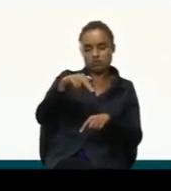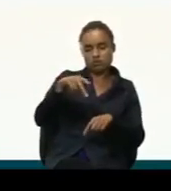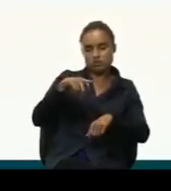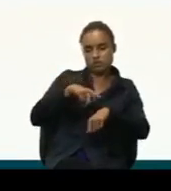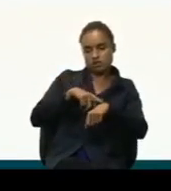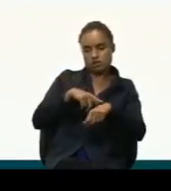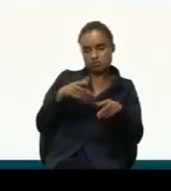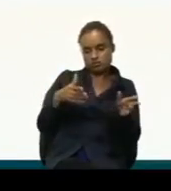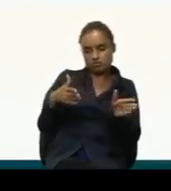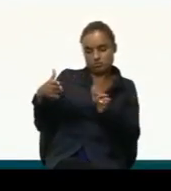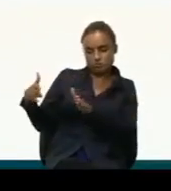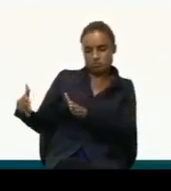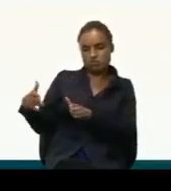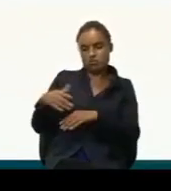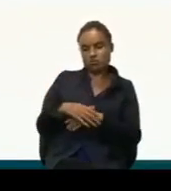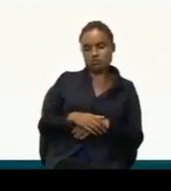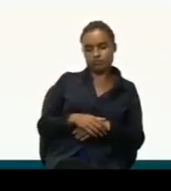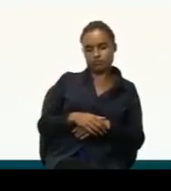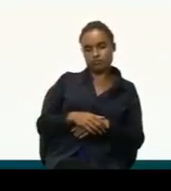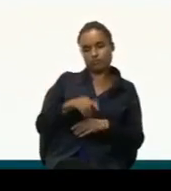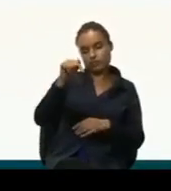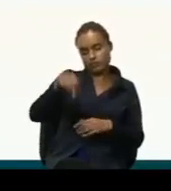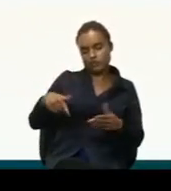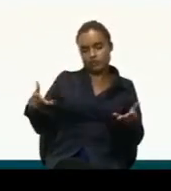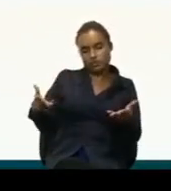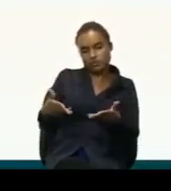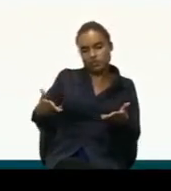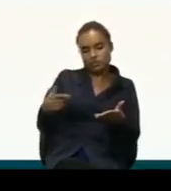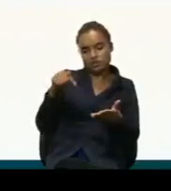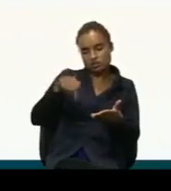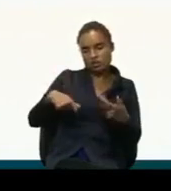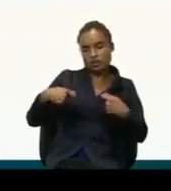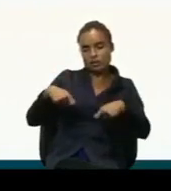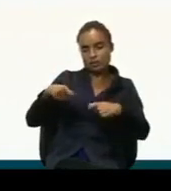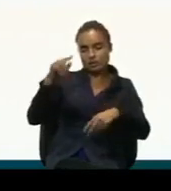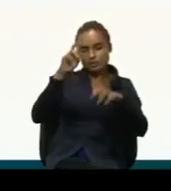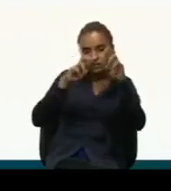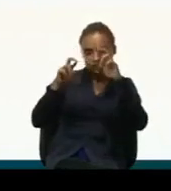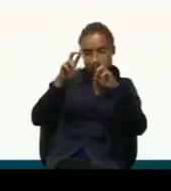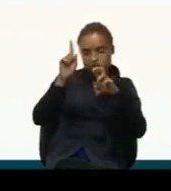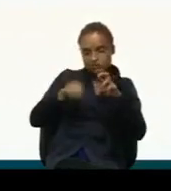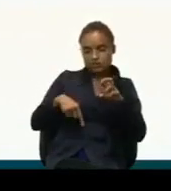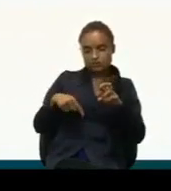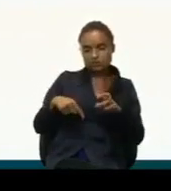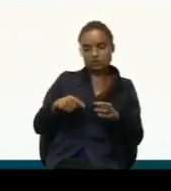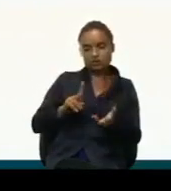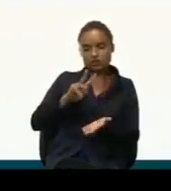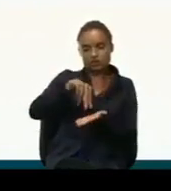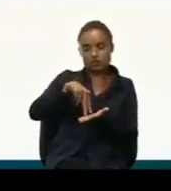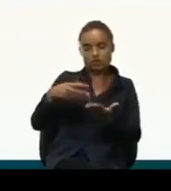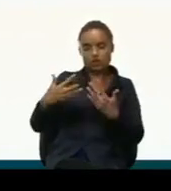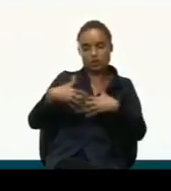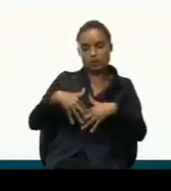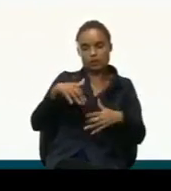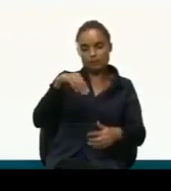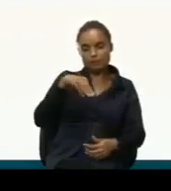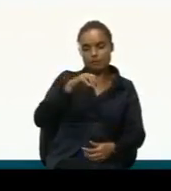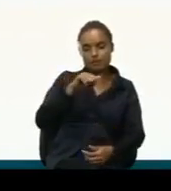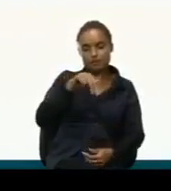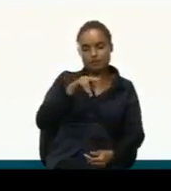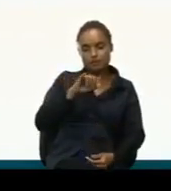aqui, certo? Então, a gente tem também que observar o posicionamento das máquinas, como que elas vão